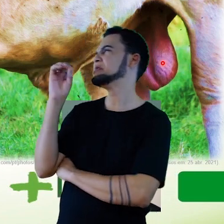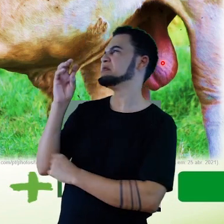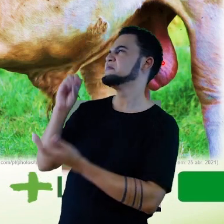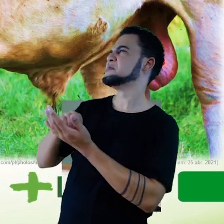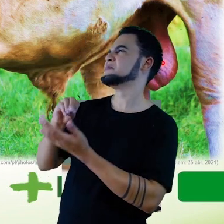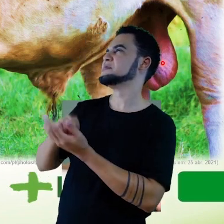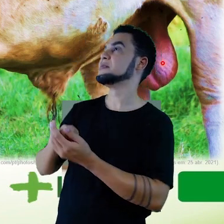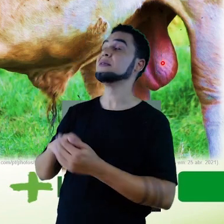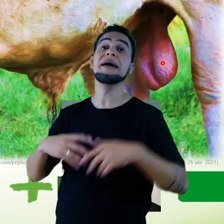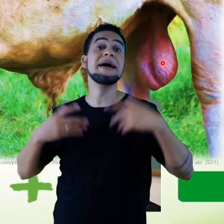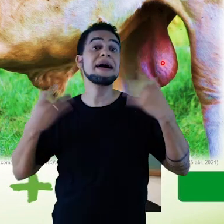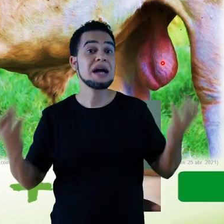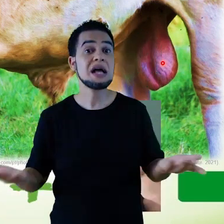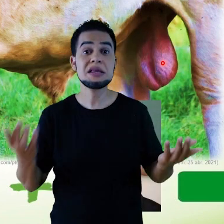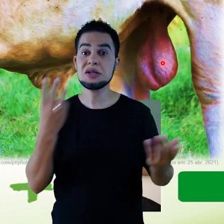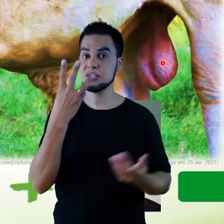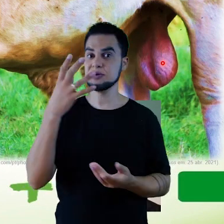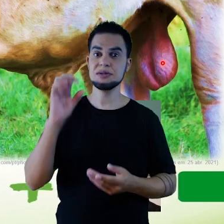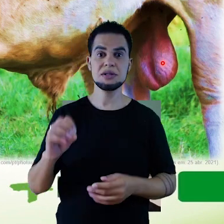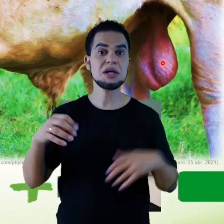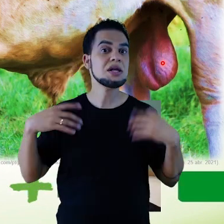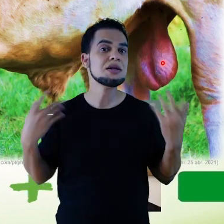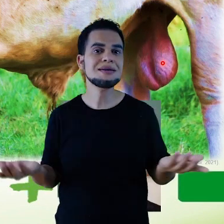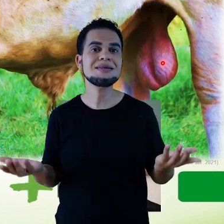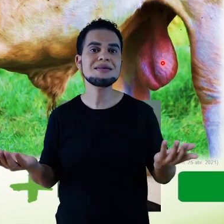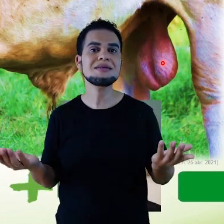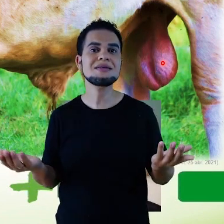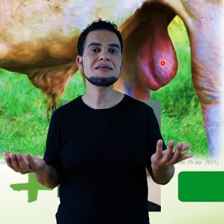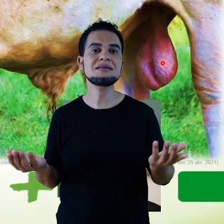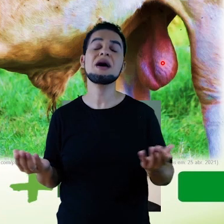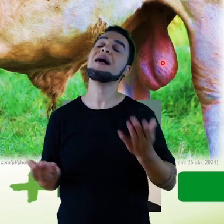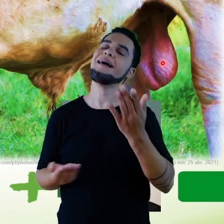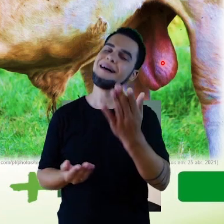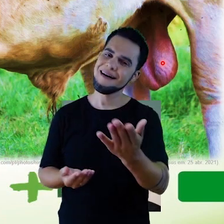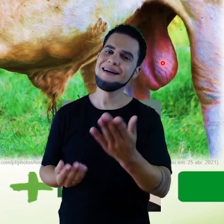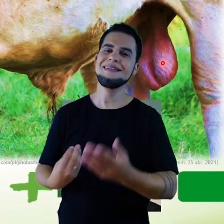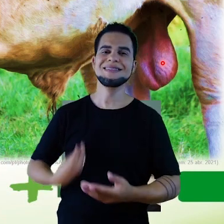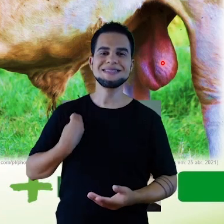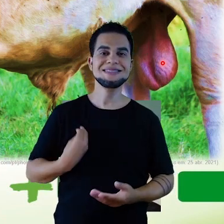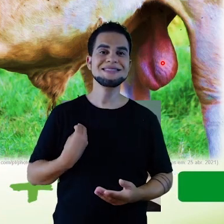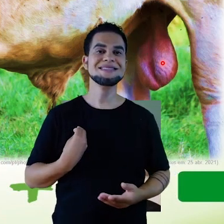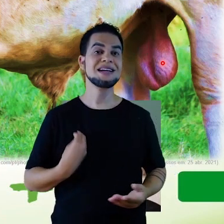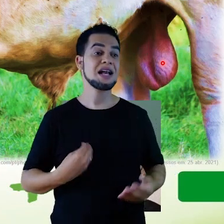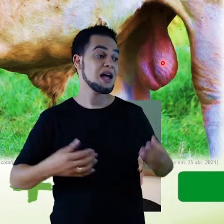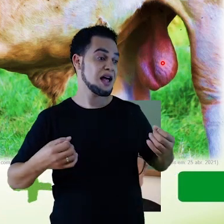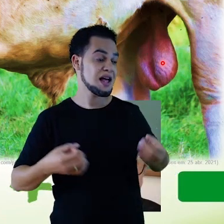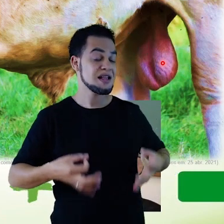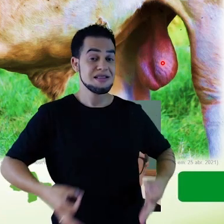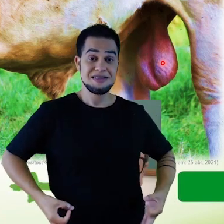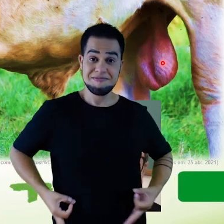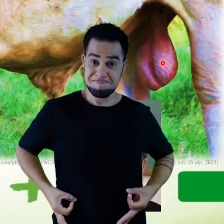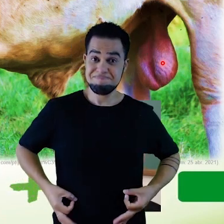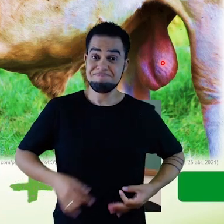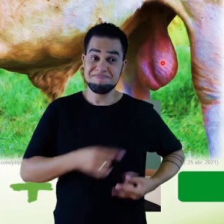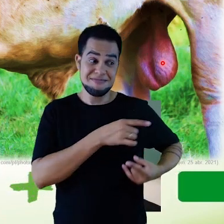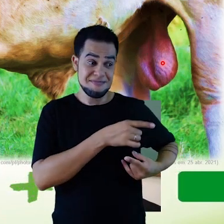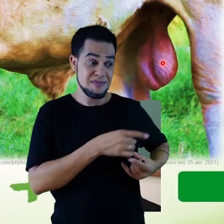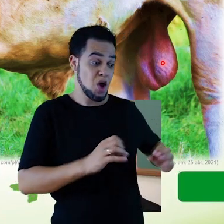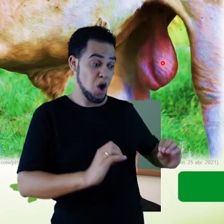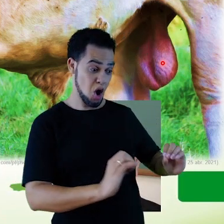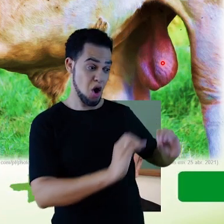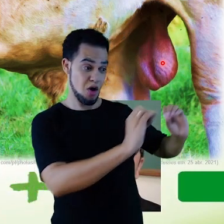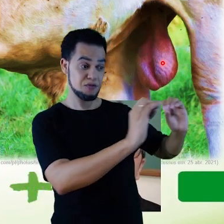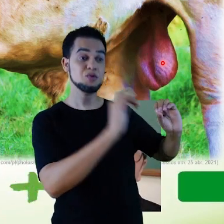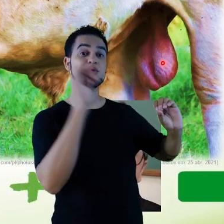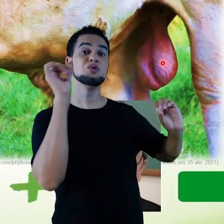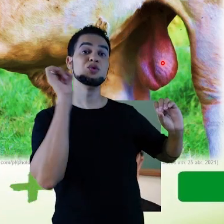ficar faltando. Cadê os outros 30, gente? Os outros 30 estão no óvulo da vaca. Quando o